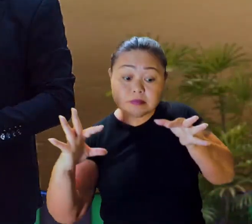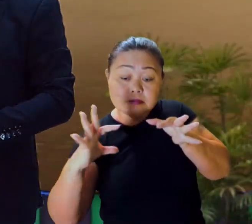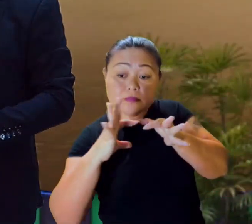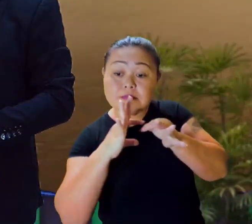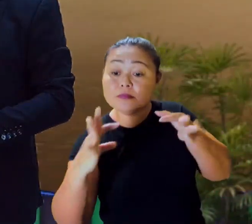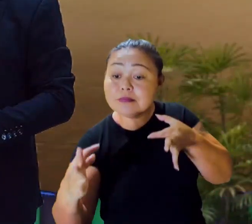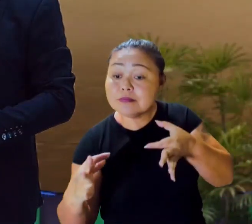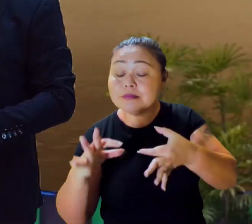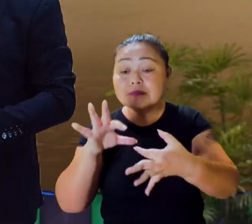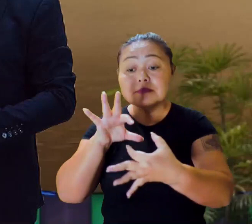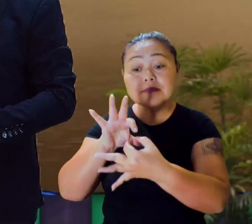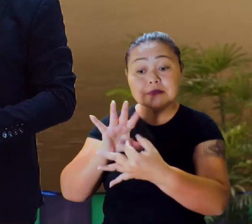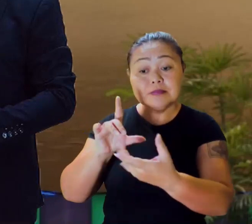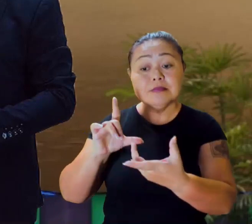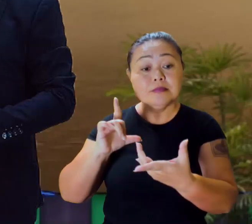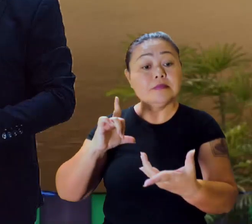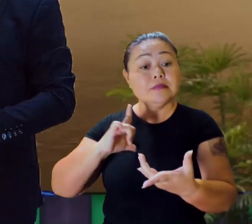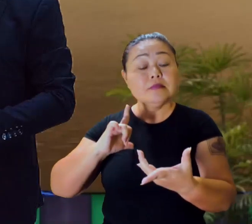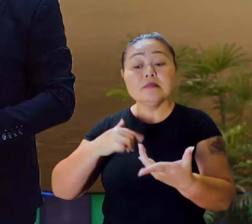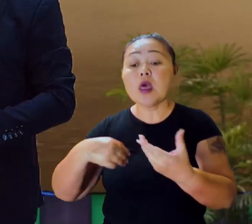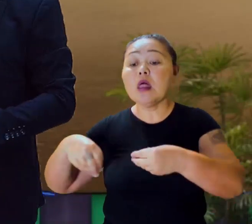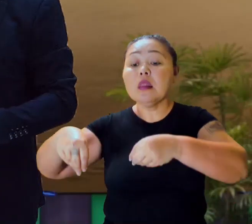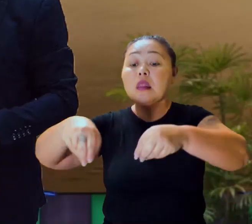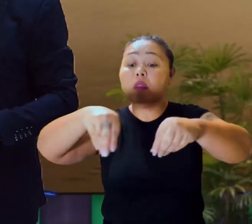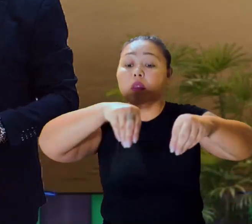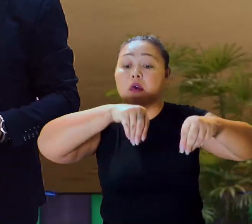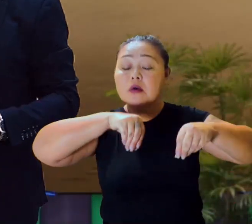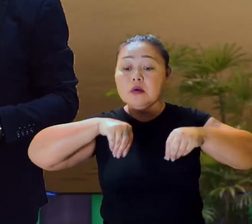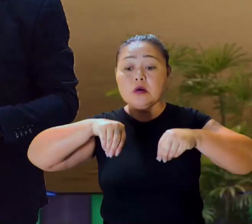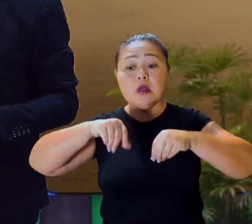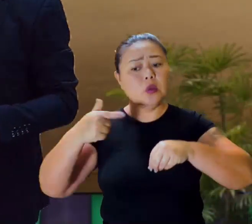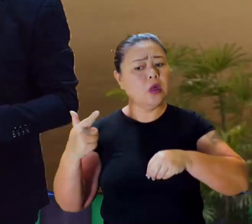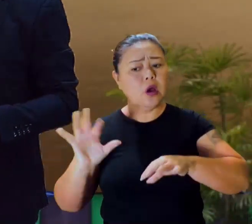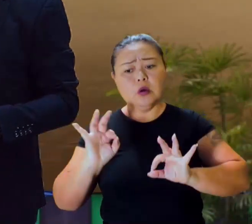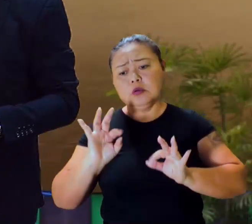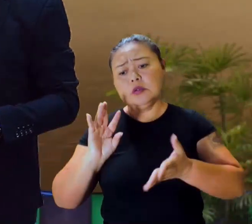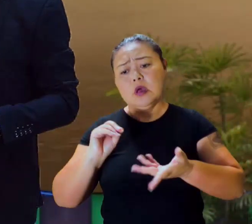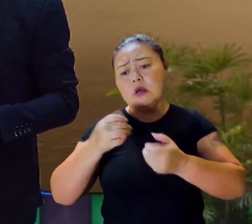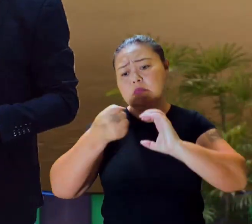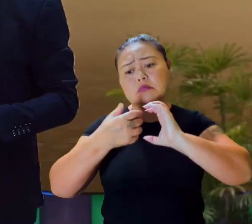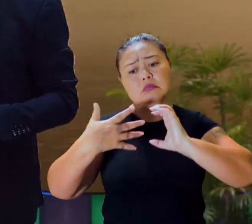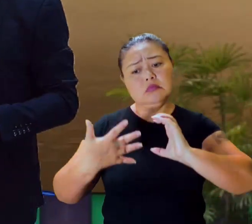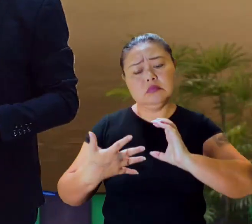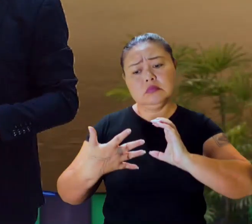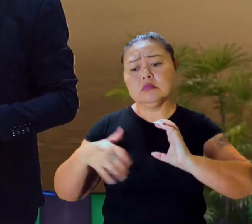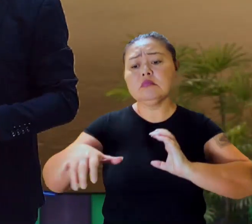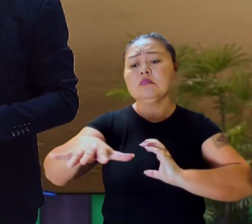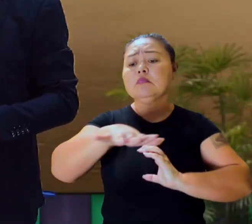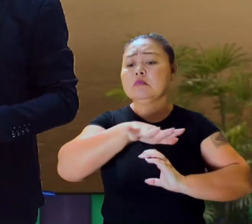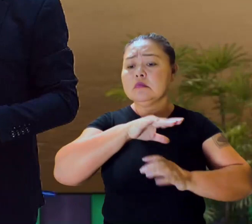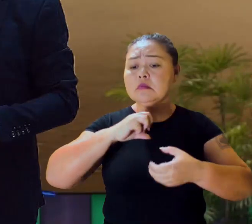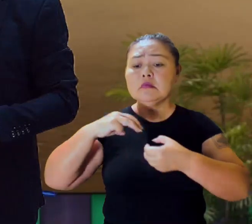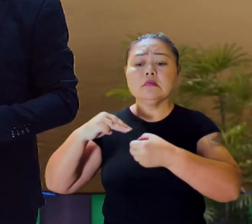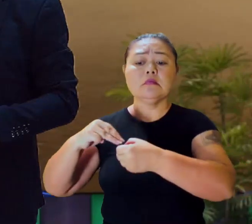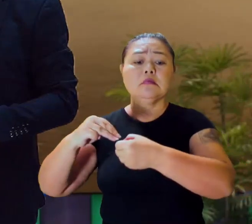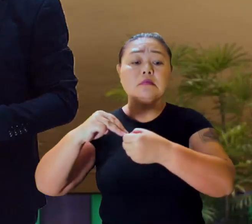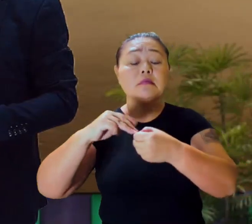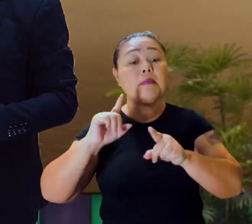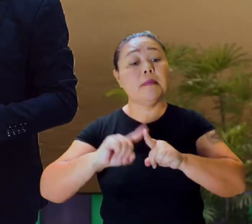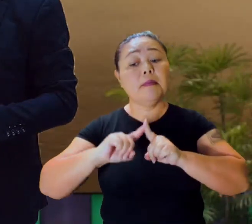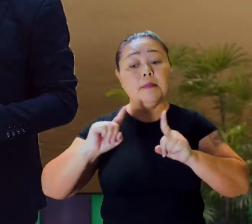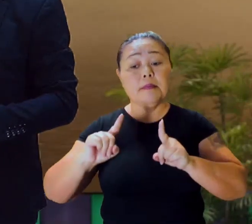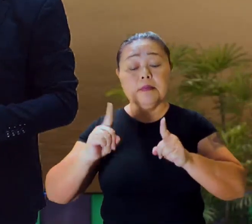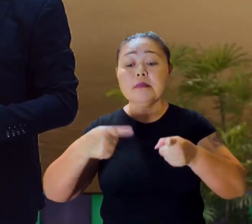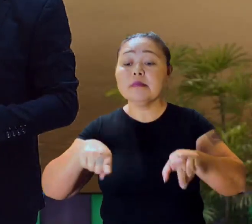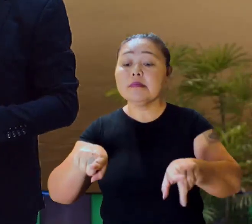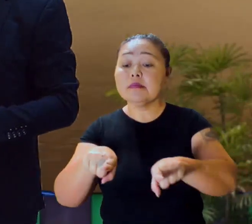interligadas, e a interligação territorial não somente caracteriza uma região metropolitana, mas sim